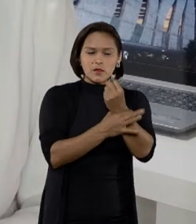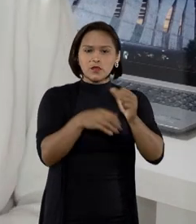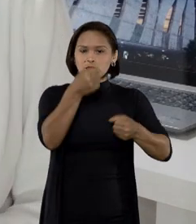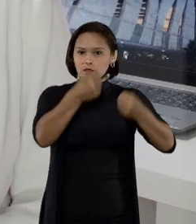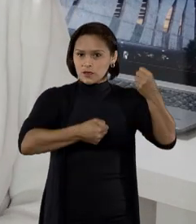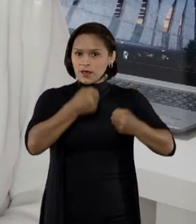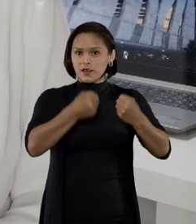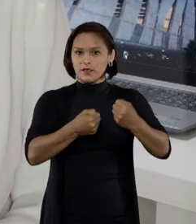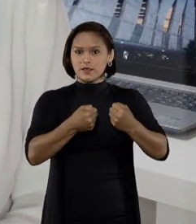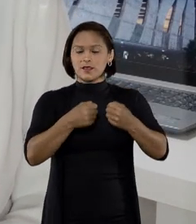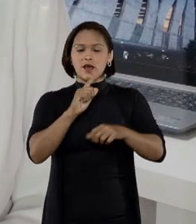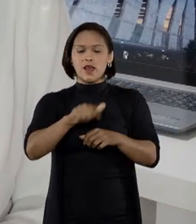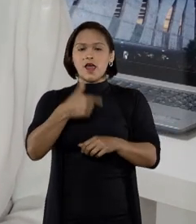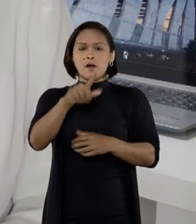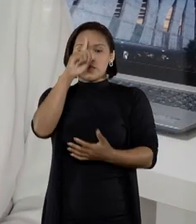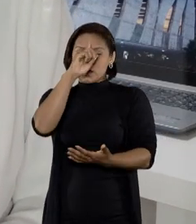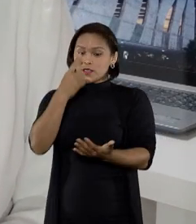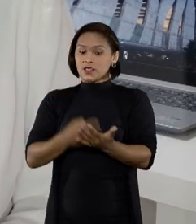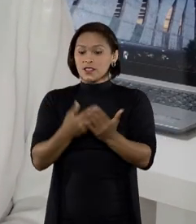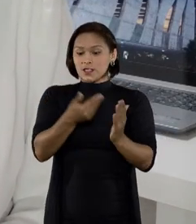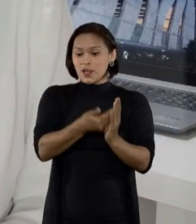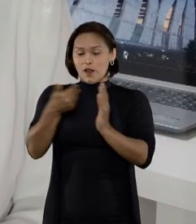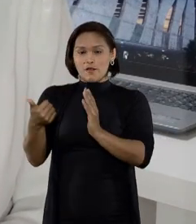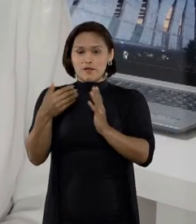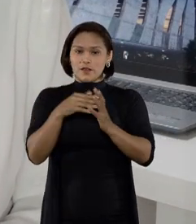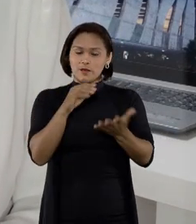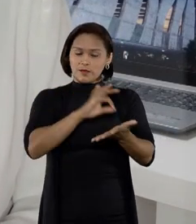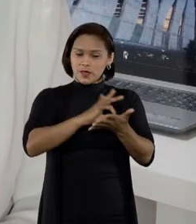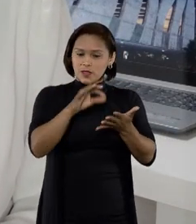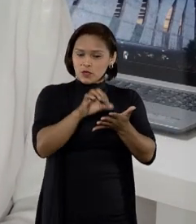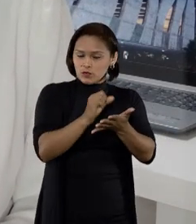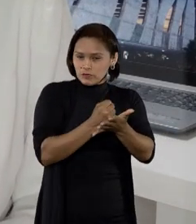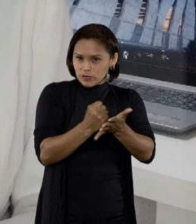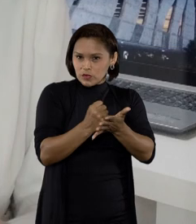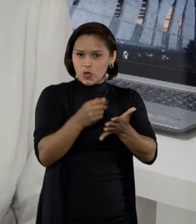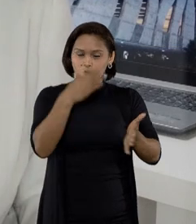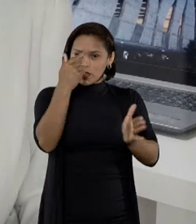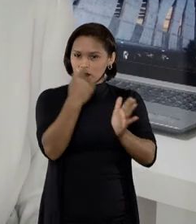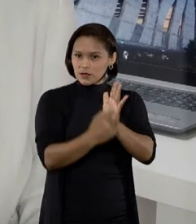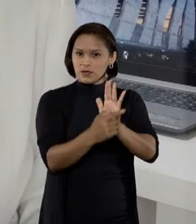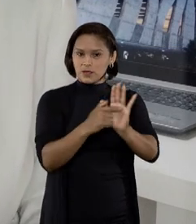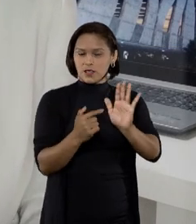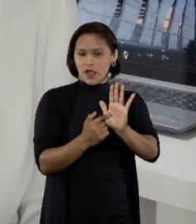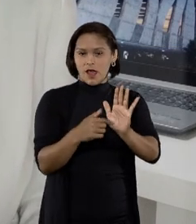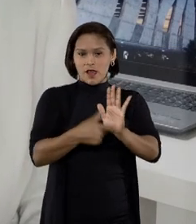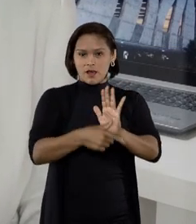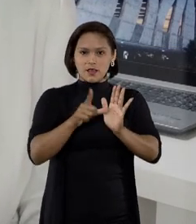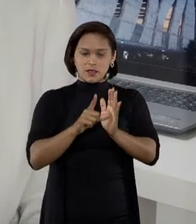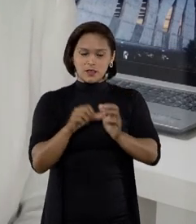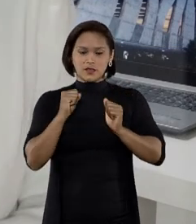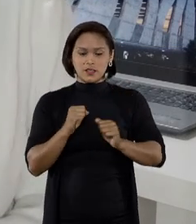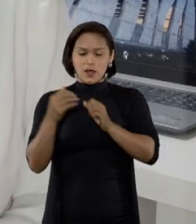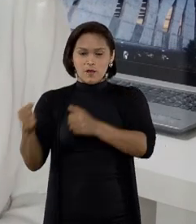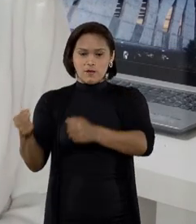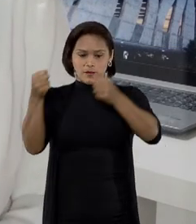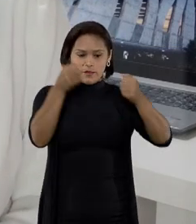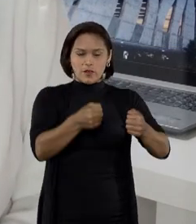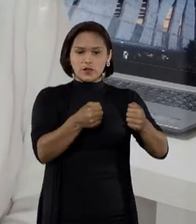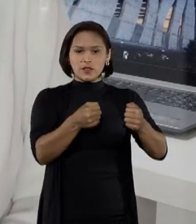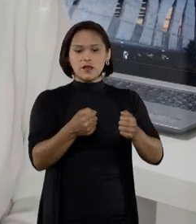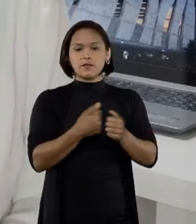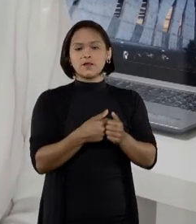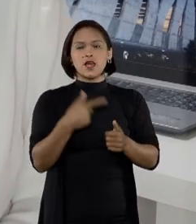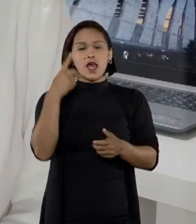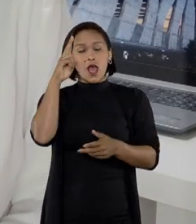veículo. Após decisão favorável para rescindir o contrato de alienação fiduciária e consolidar a propriedade do bem, o espólio